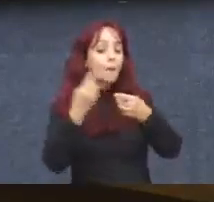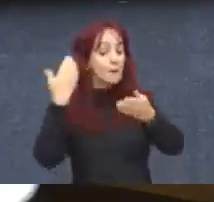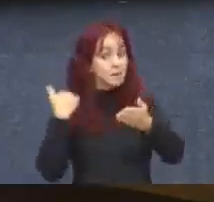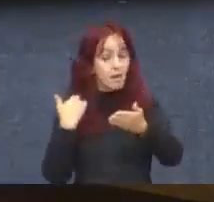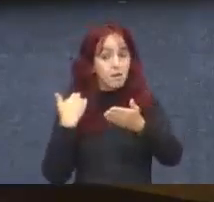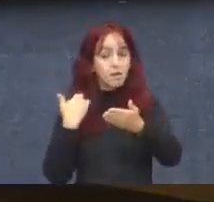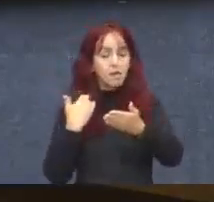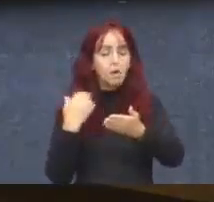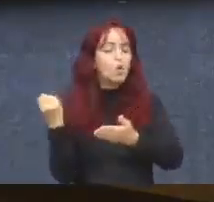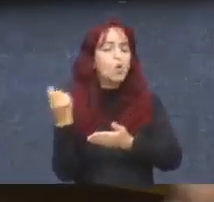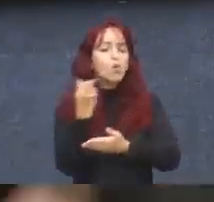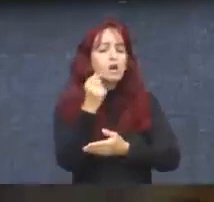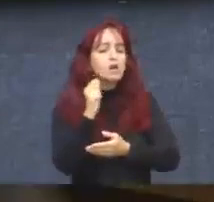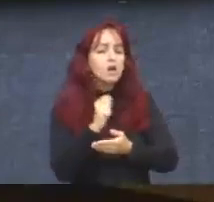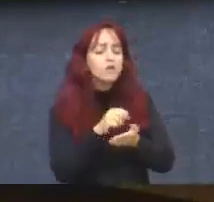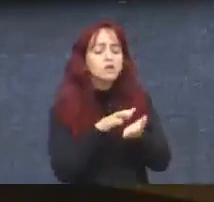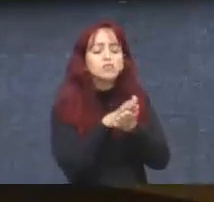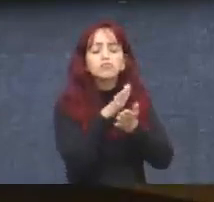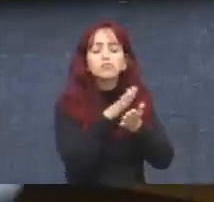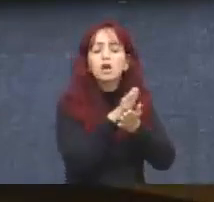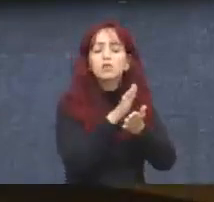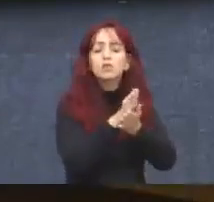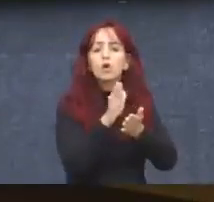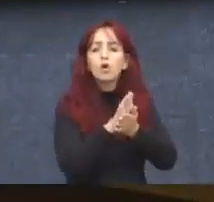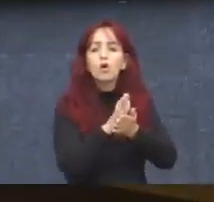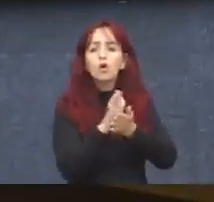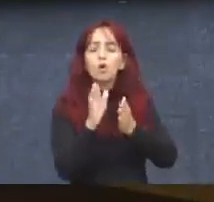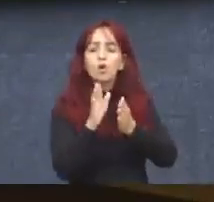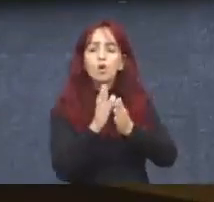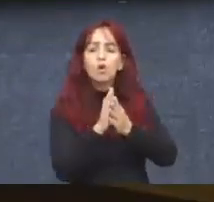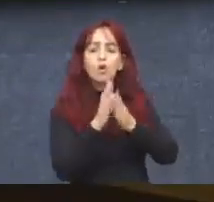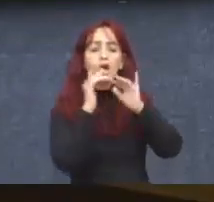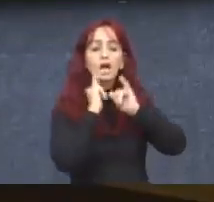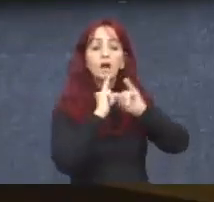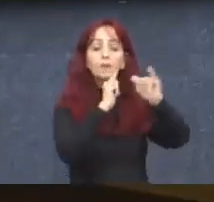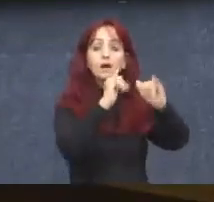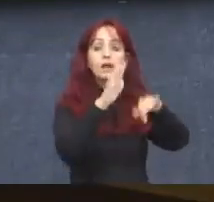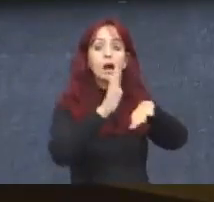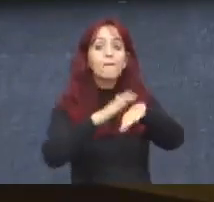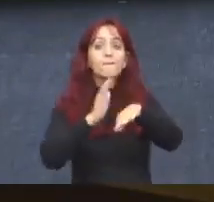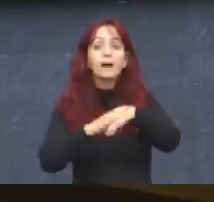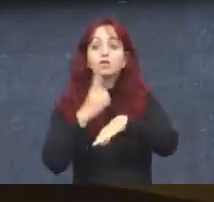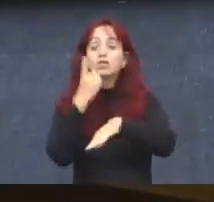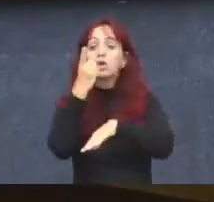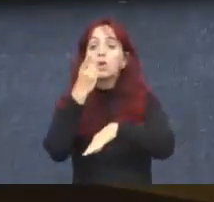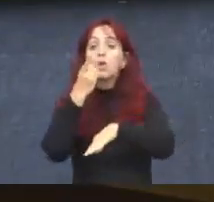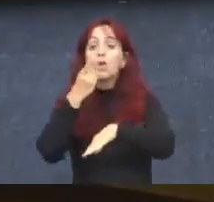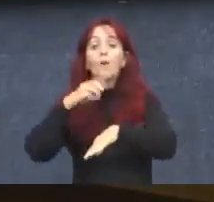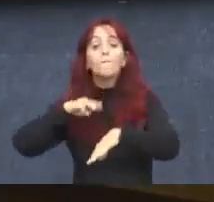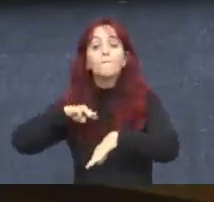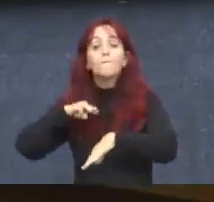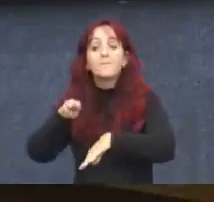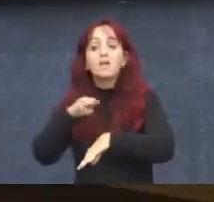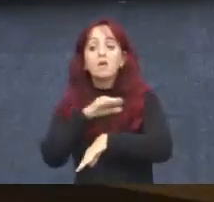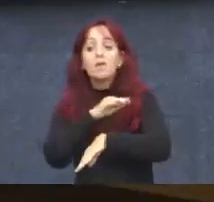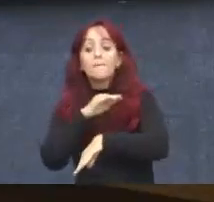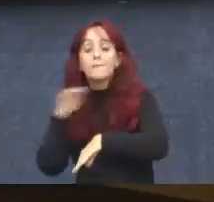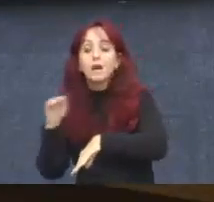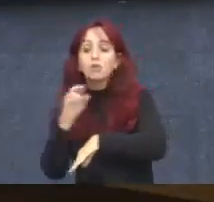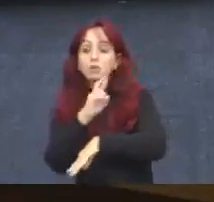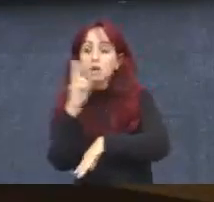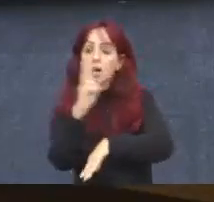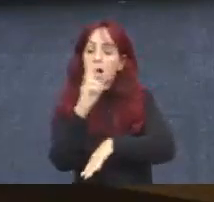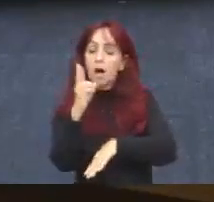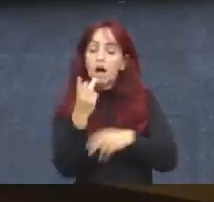senhora embolsou na sua campanha? Mais de R$ 1,5 milhão de reais de dinheiro público gasto